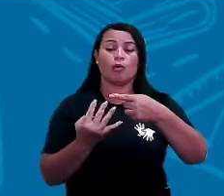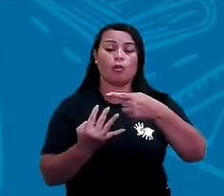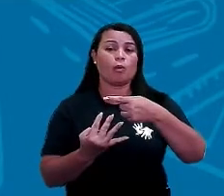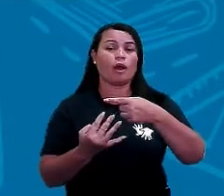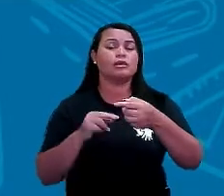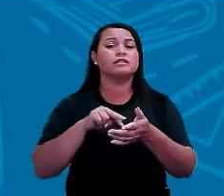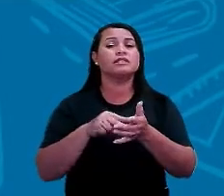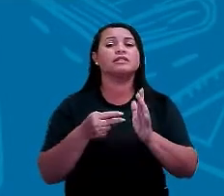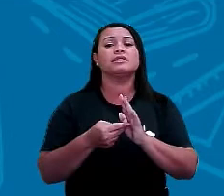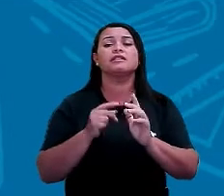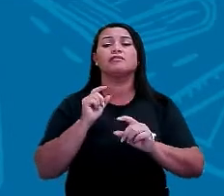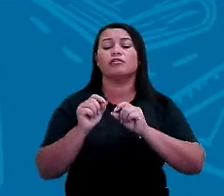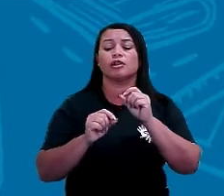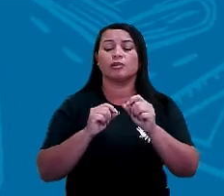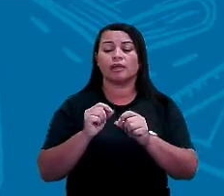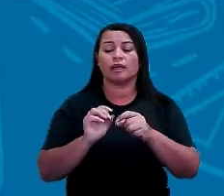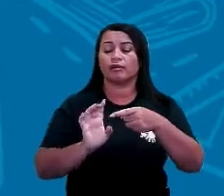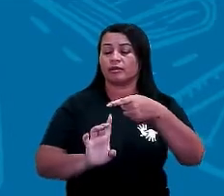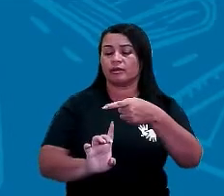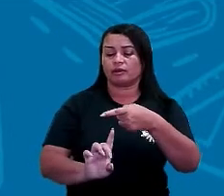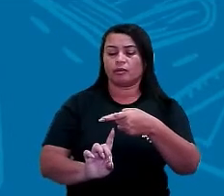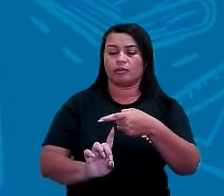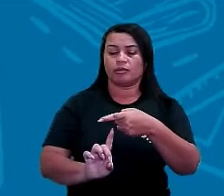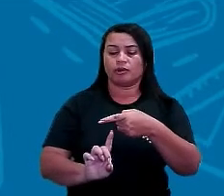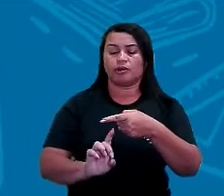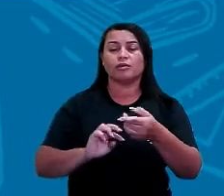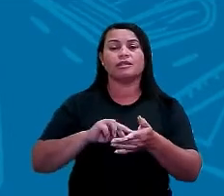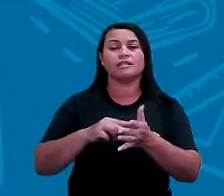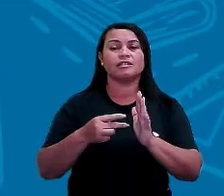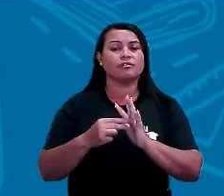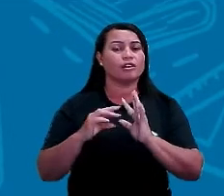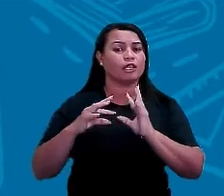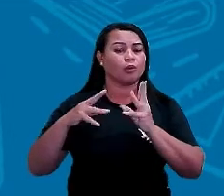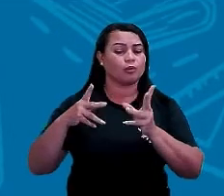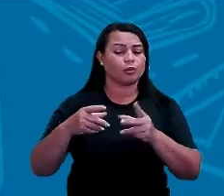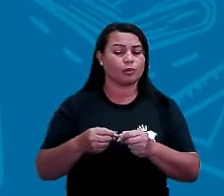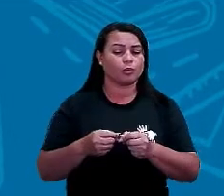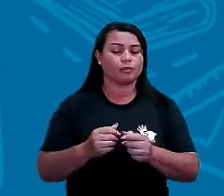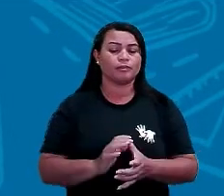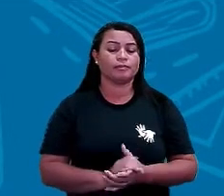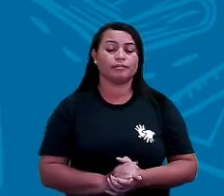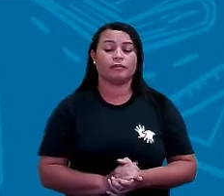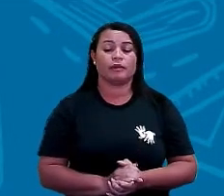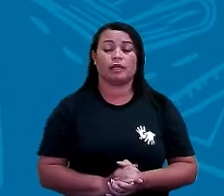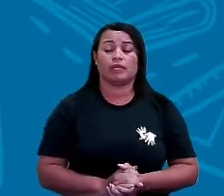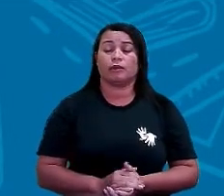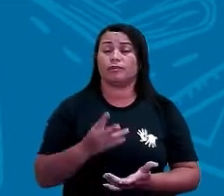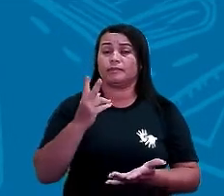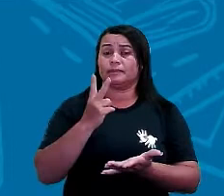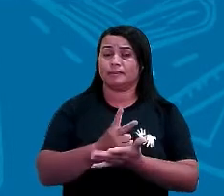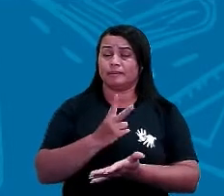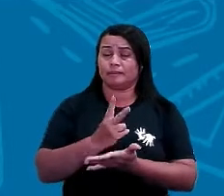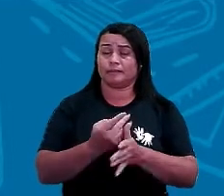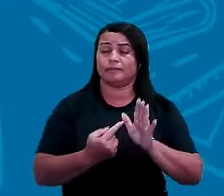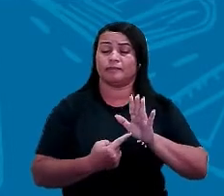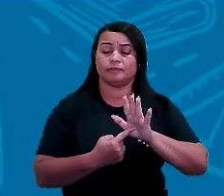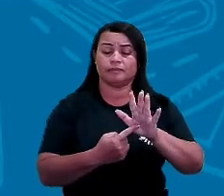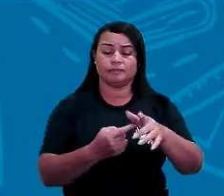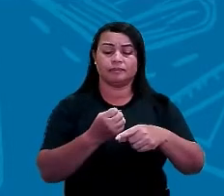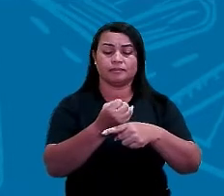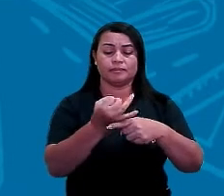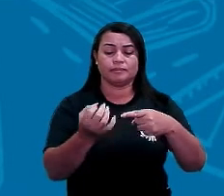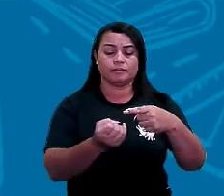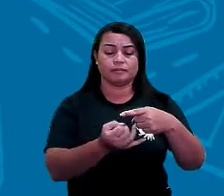o denominador, que significa a parte do todo, tá certo? Então, toda vez que eu vou representar uma